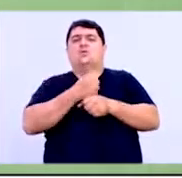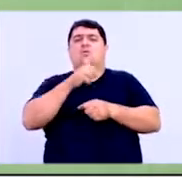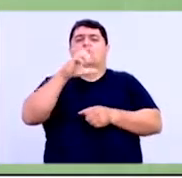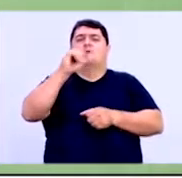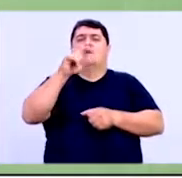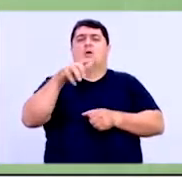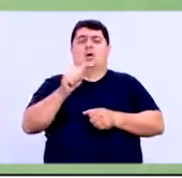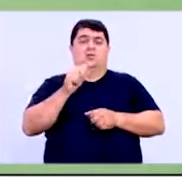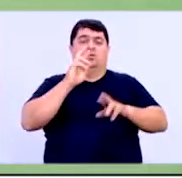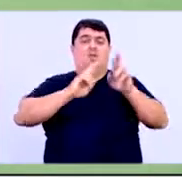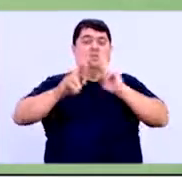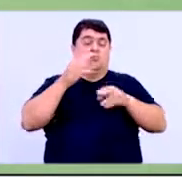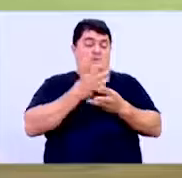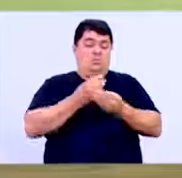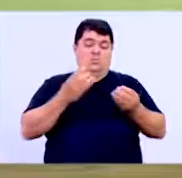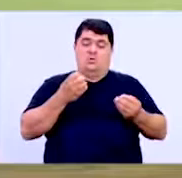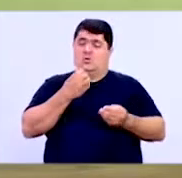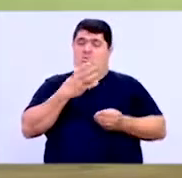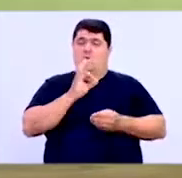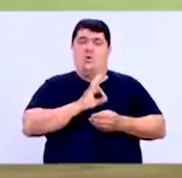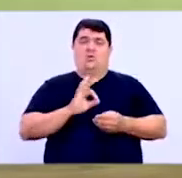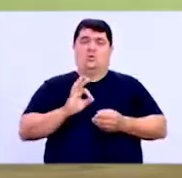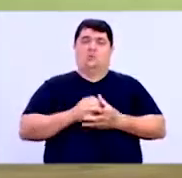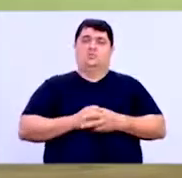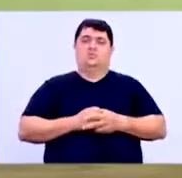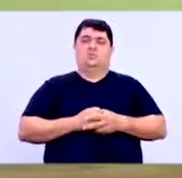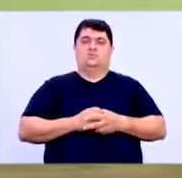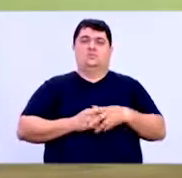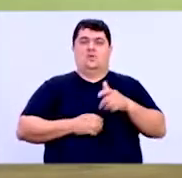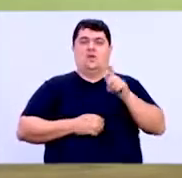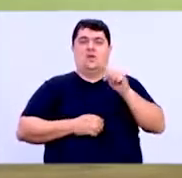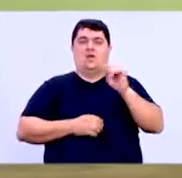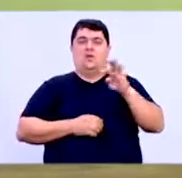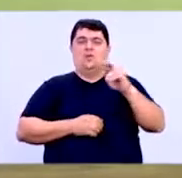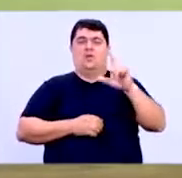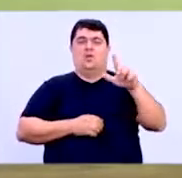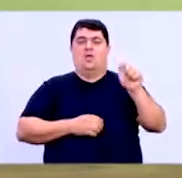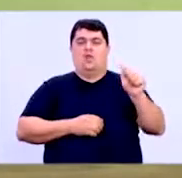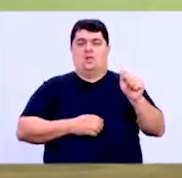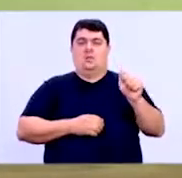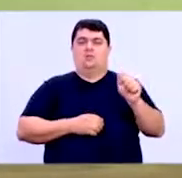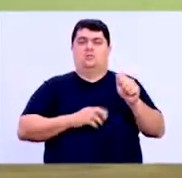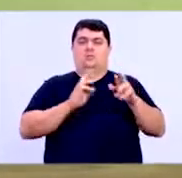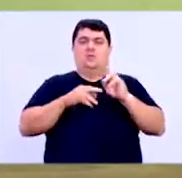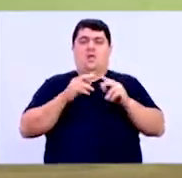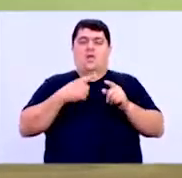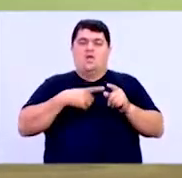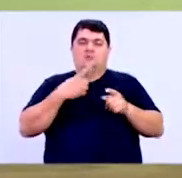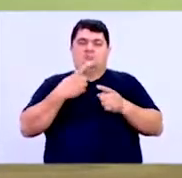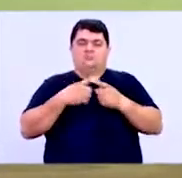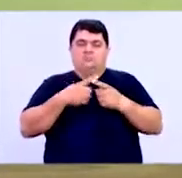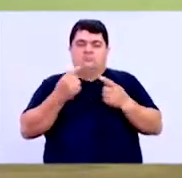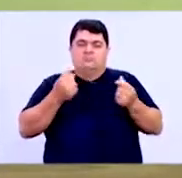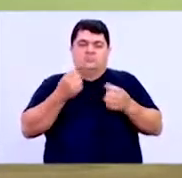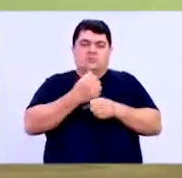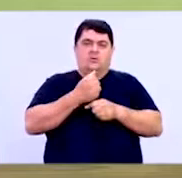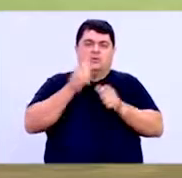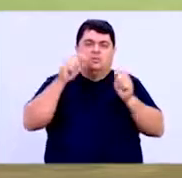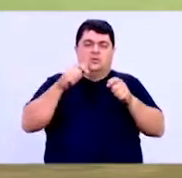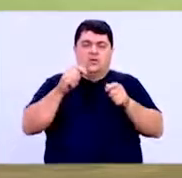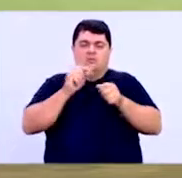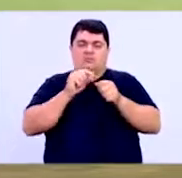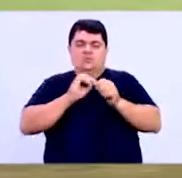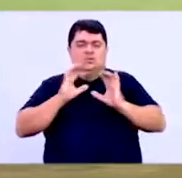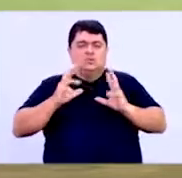ótimas respostas também. A mesma aluna Gabriela respondeu aqui, parte do orçamento que serve para consolidar todas as movimentações